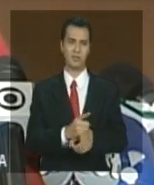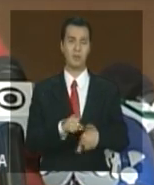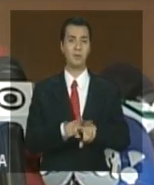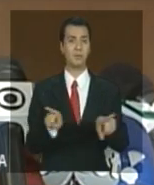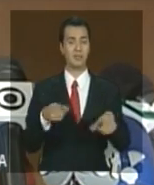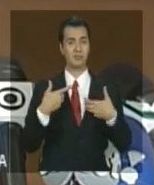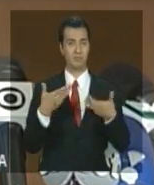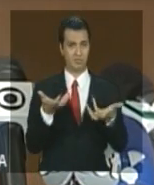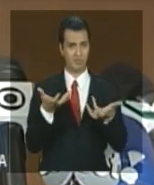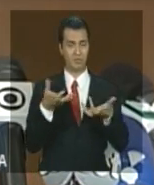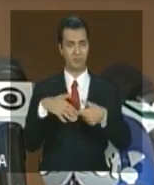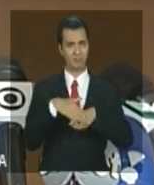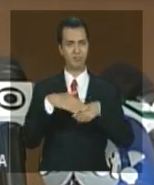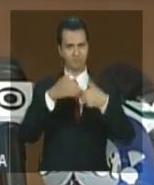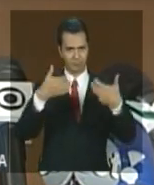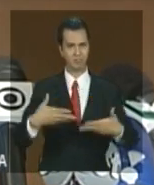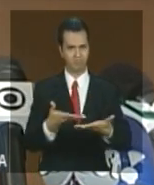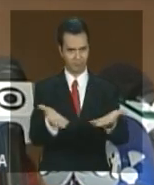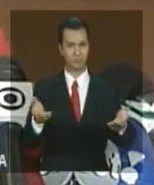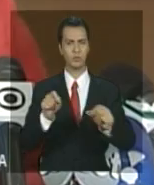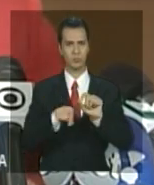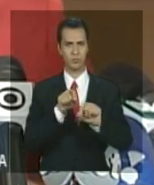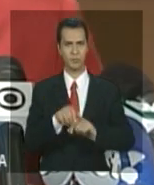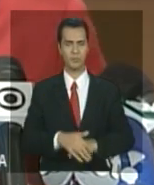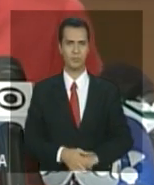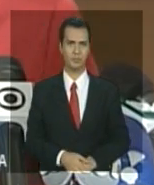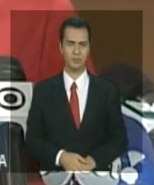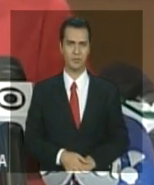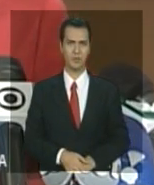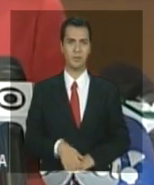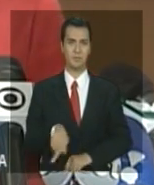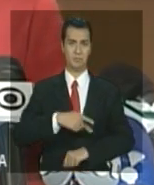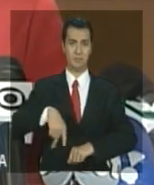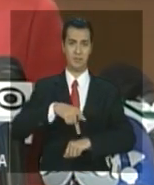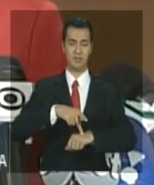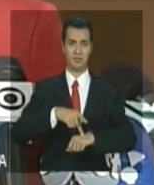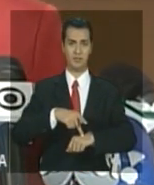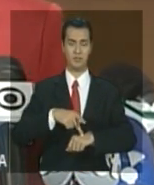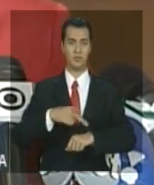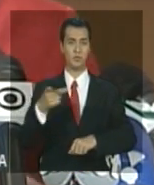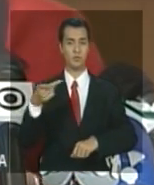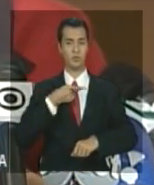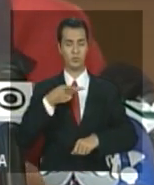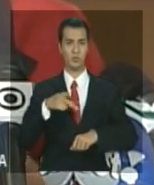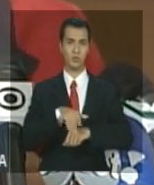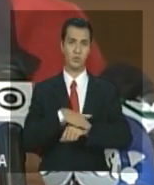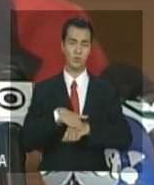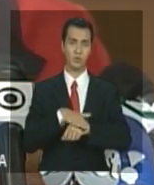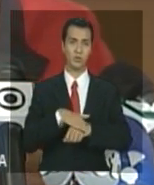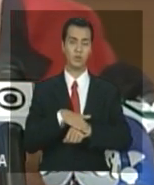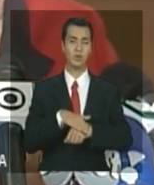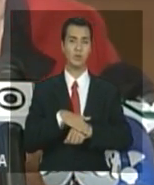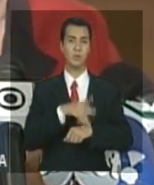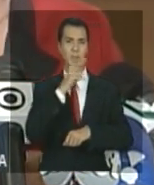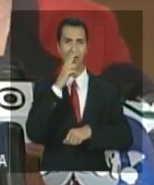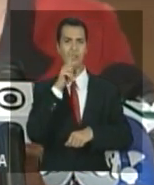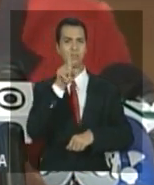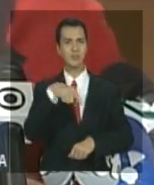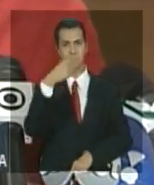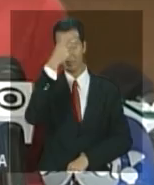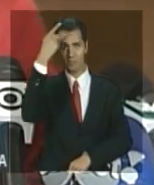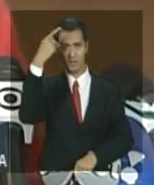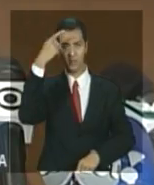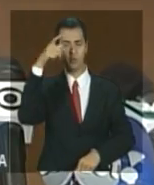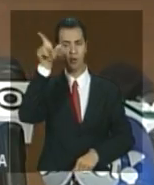questão. Uma relação entre países parece muito com uma relação entre pessoas. A